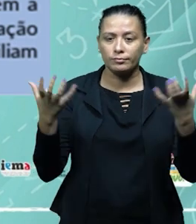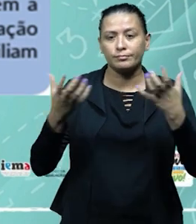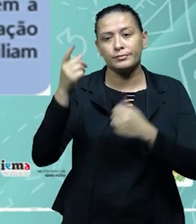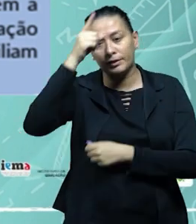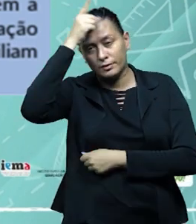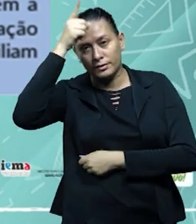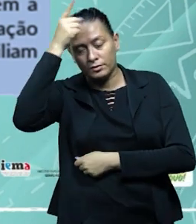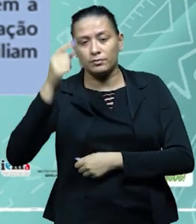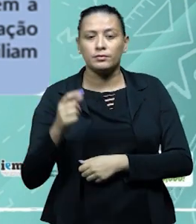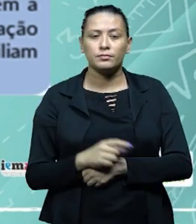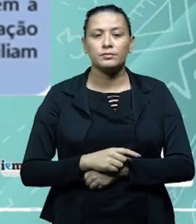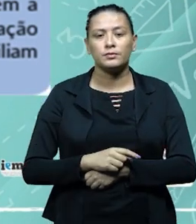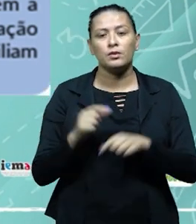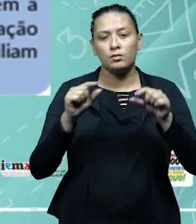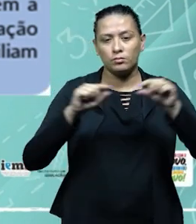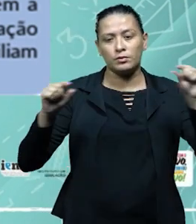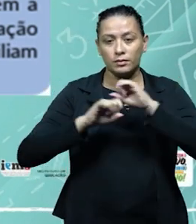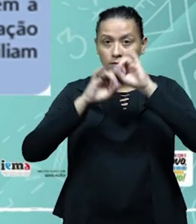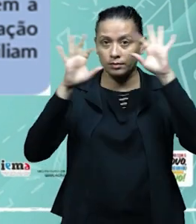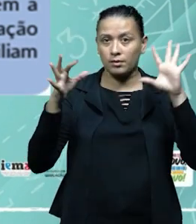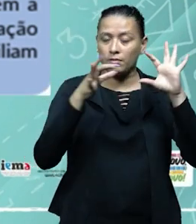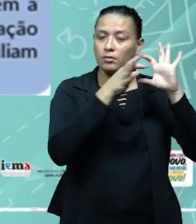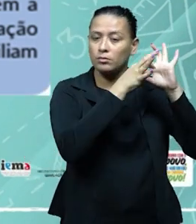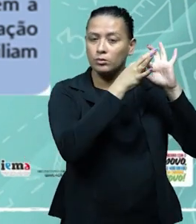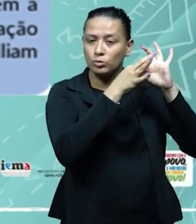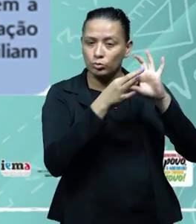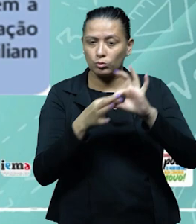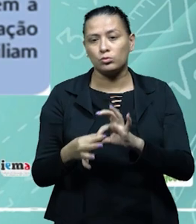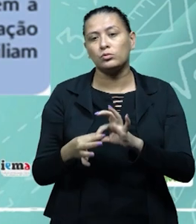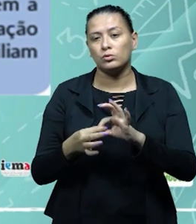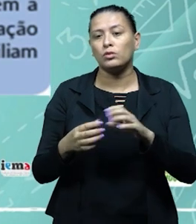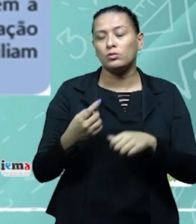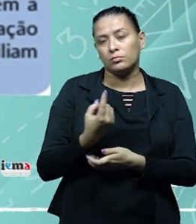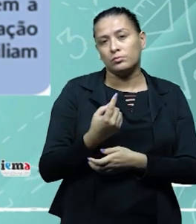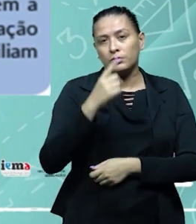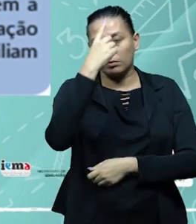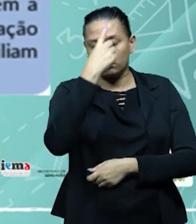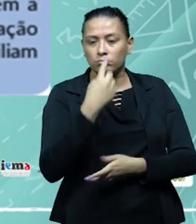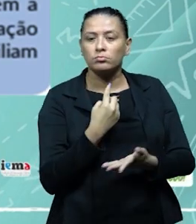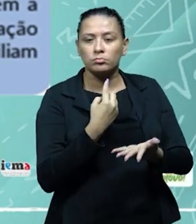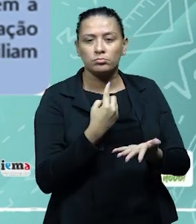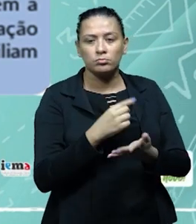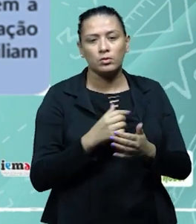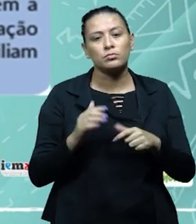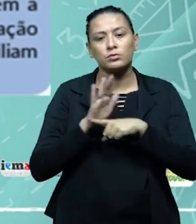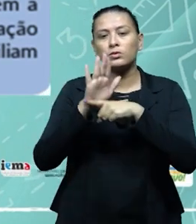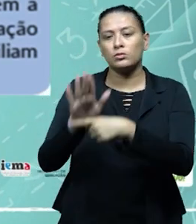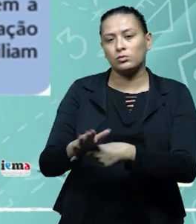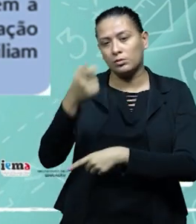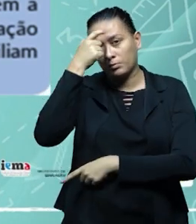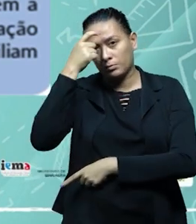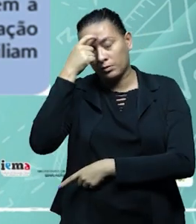de frases Claras coesas e seus símbolos respectivos e auxiliam na memorização